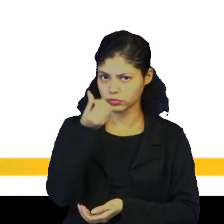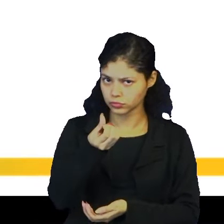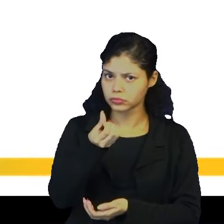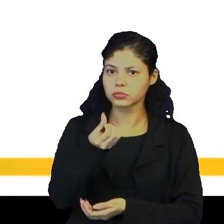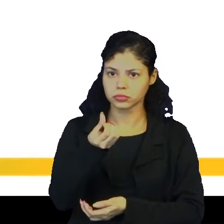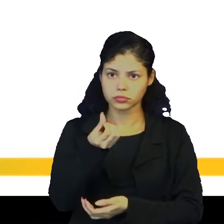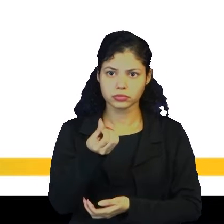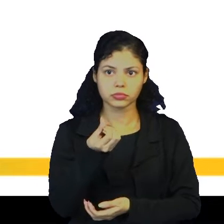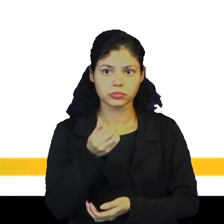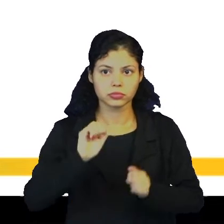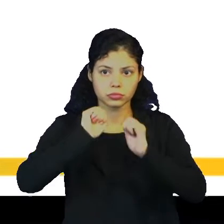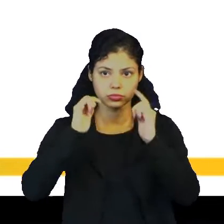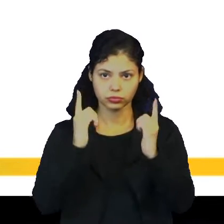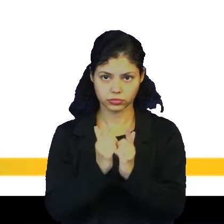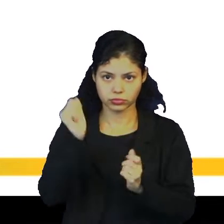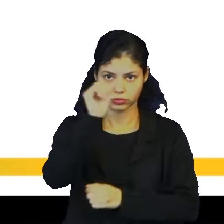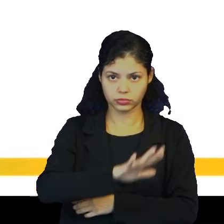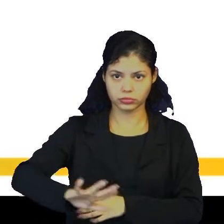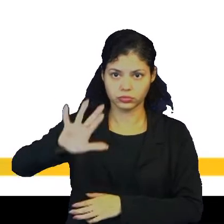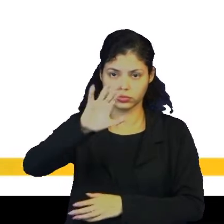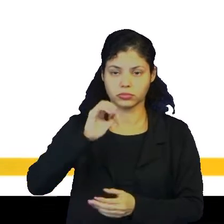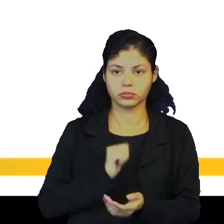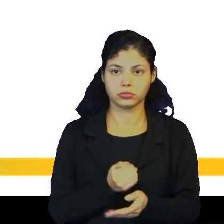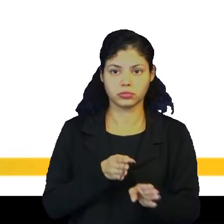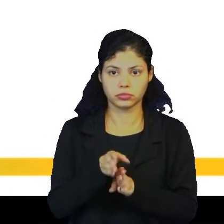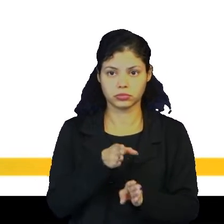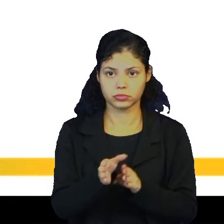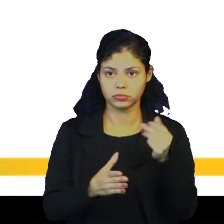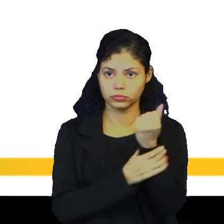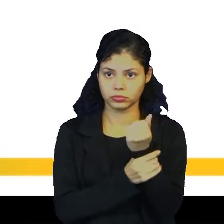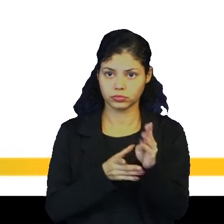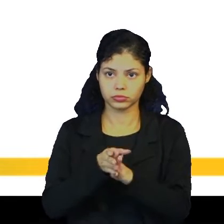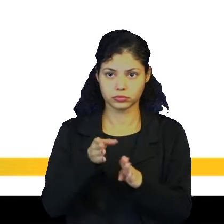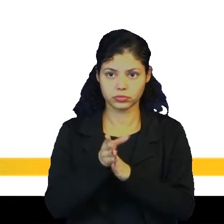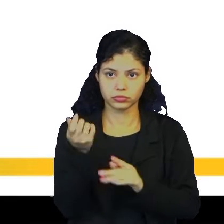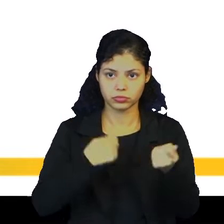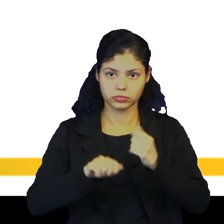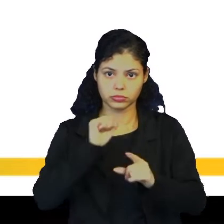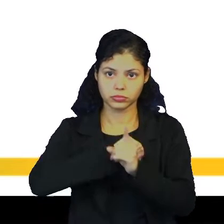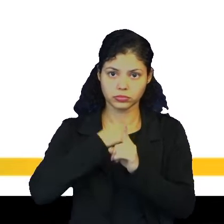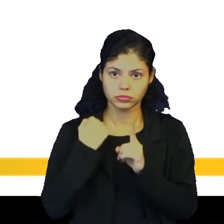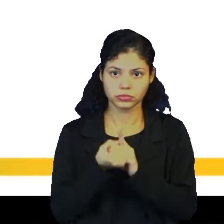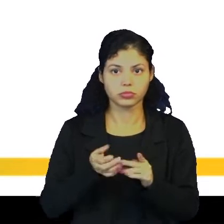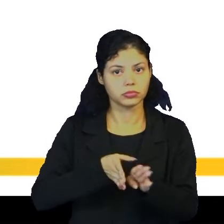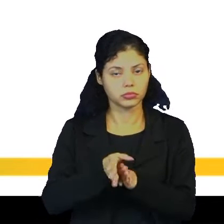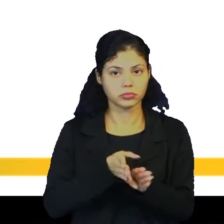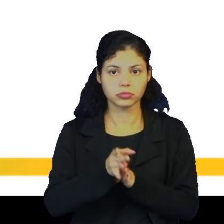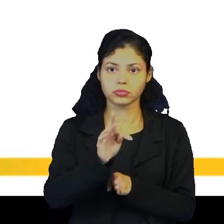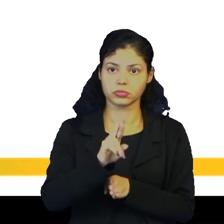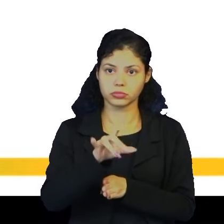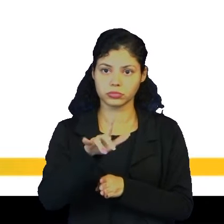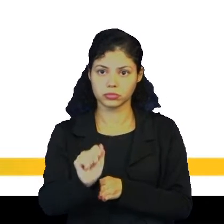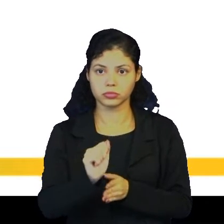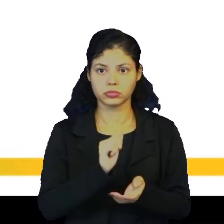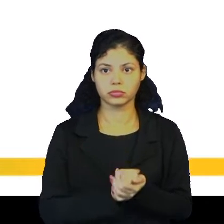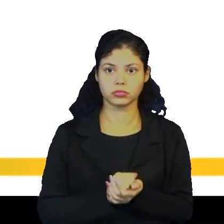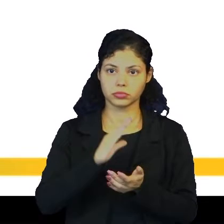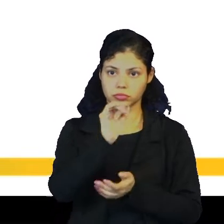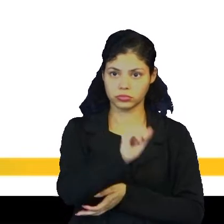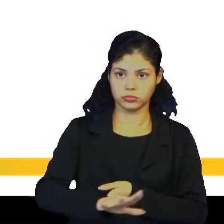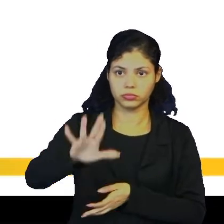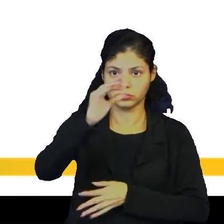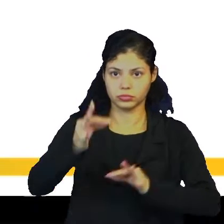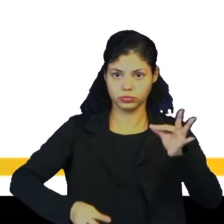principais: a Assembleia Geral, o Conselho de Segurança, o Conselho Econômico e Social, o Conselho de Tutela, a Corte Internacional